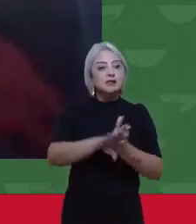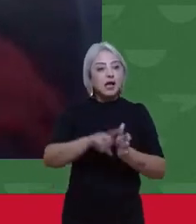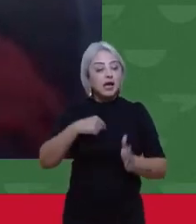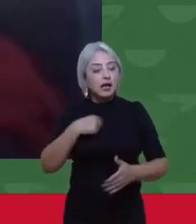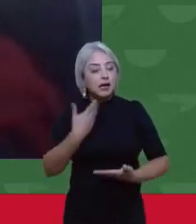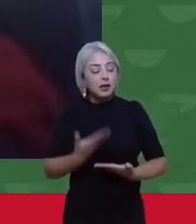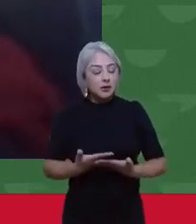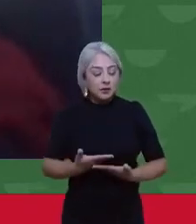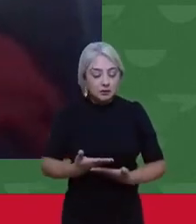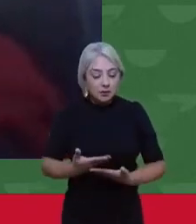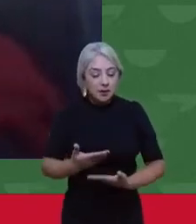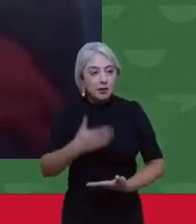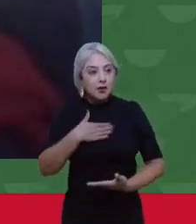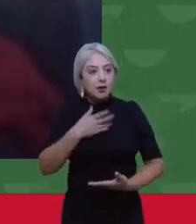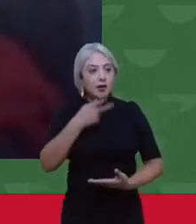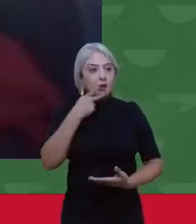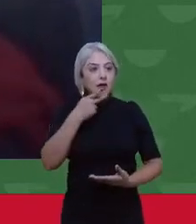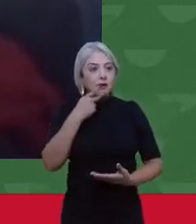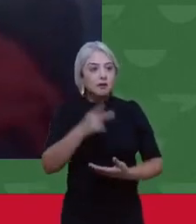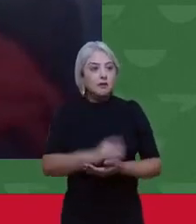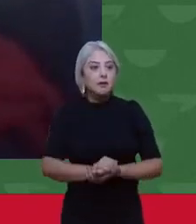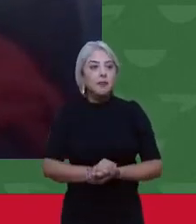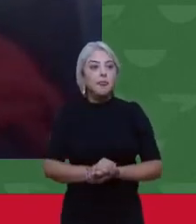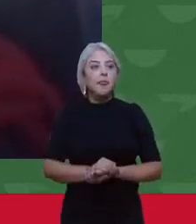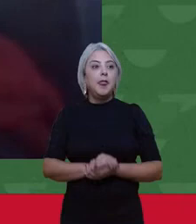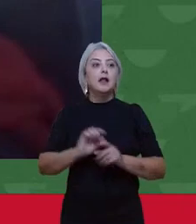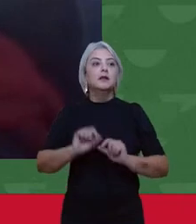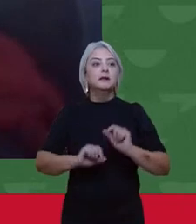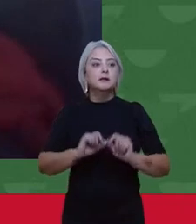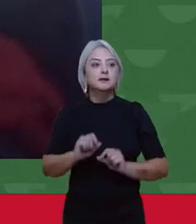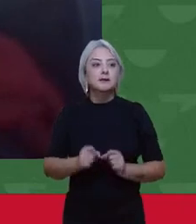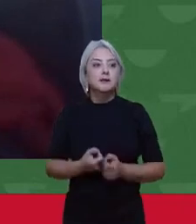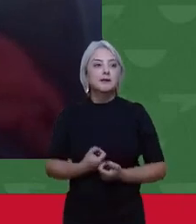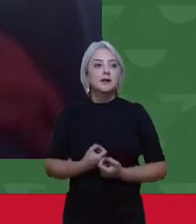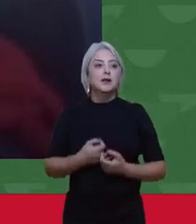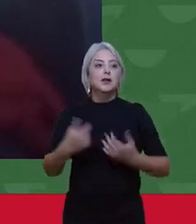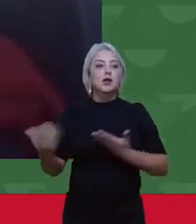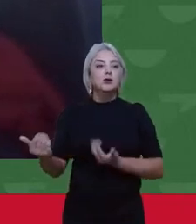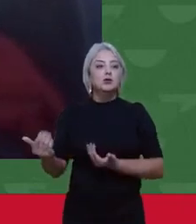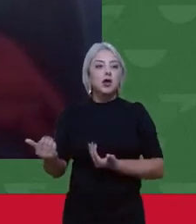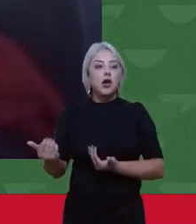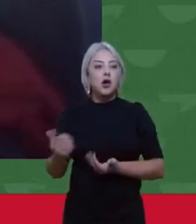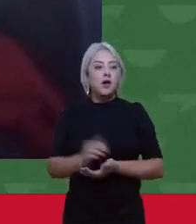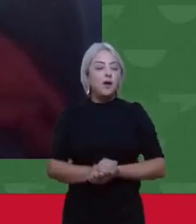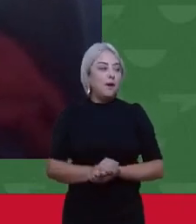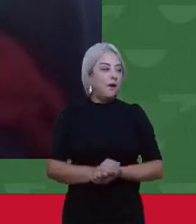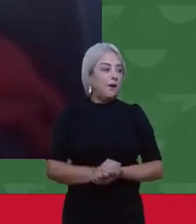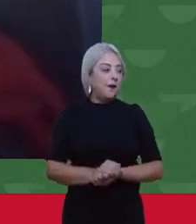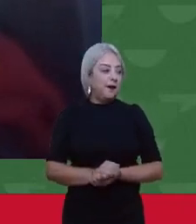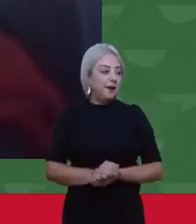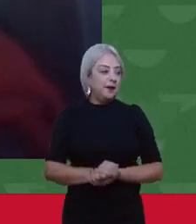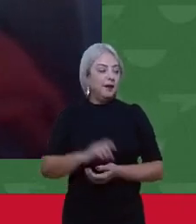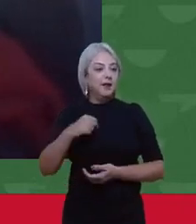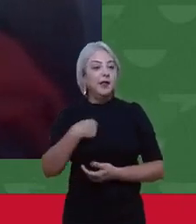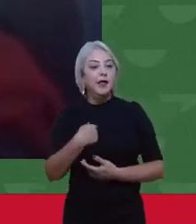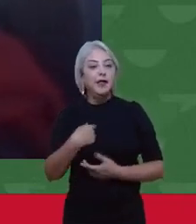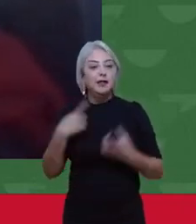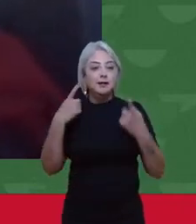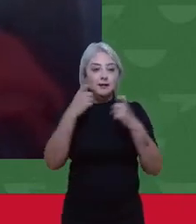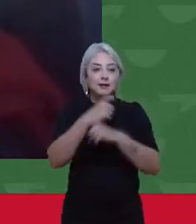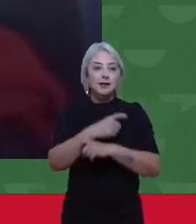nossa frente, se colocando como pais e mães de todos os jovens, de todas as pessoas LGBTIs, e